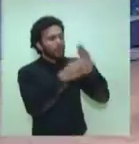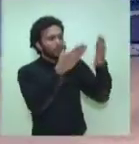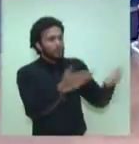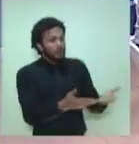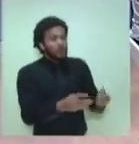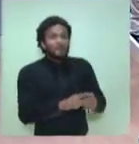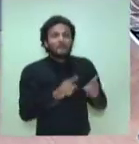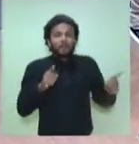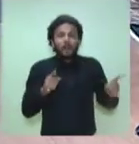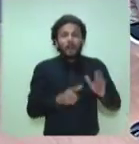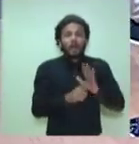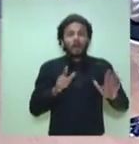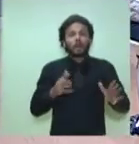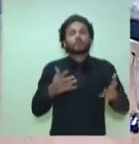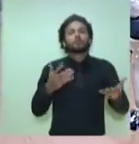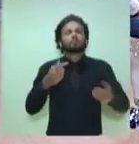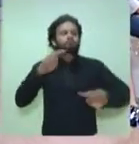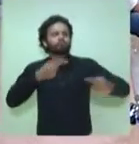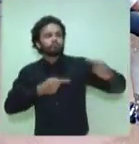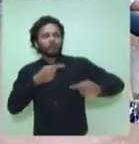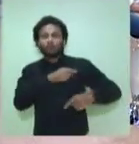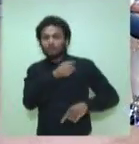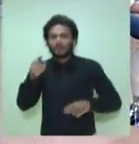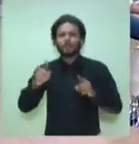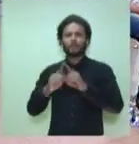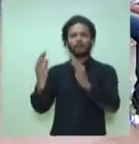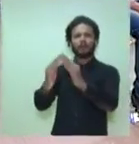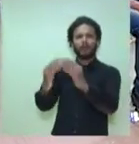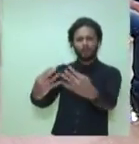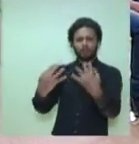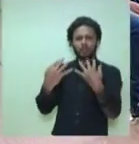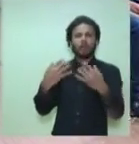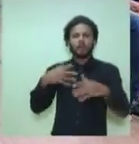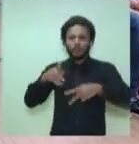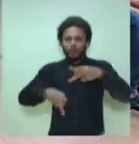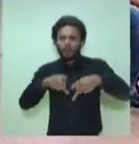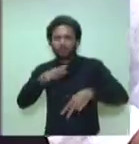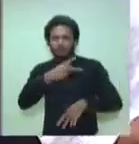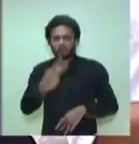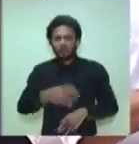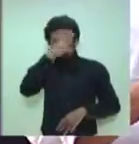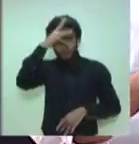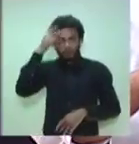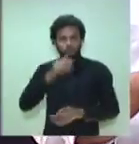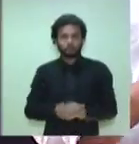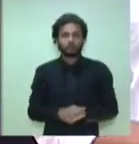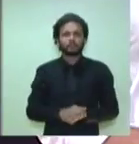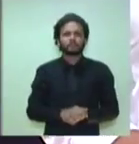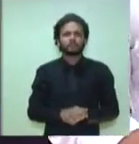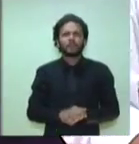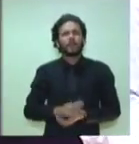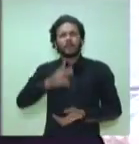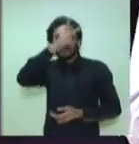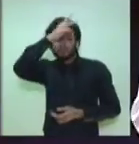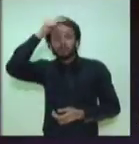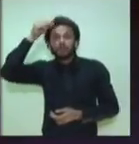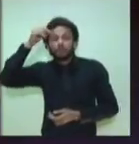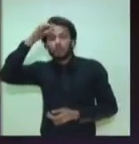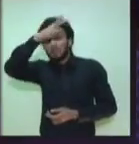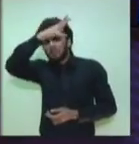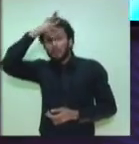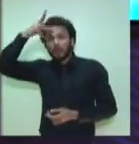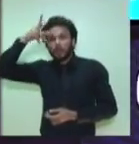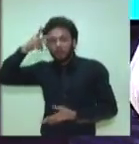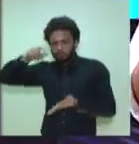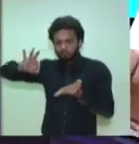mas vou fazê-la discutindo com vocês e também com a população de Manaus. A Prefeitura de Manaus assinou um convênio